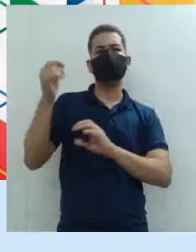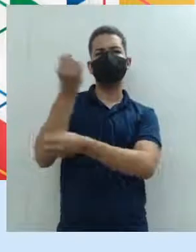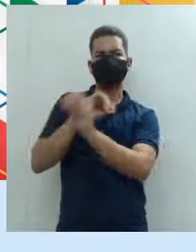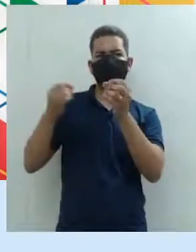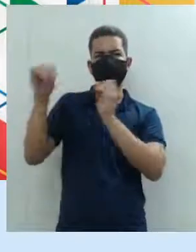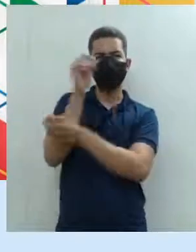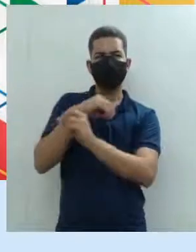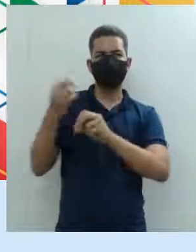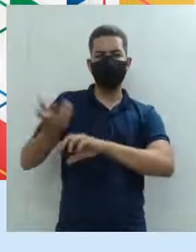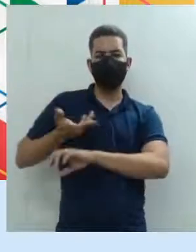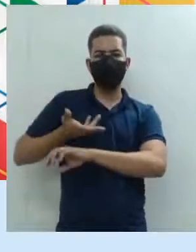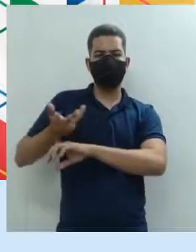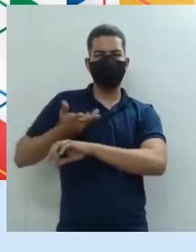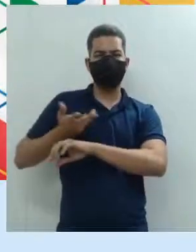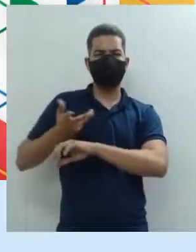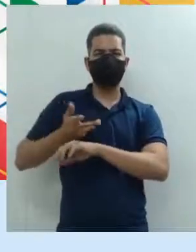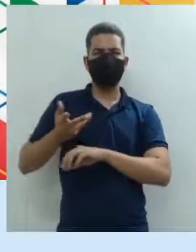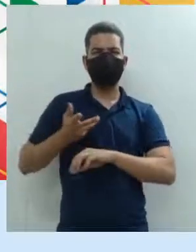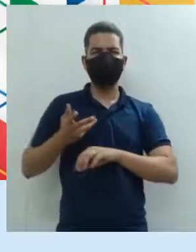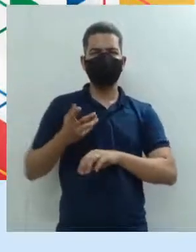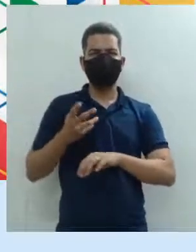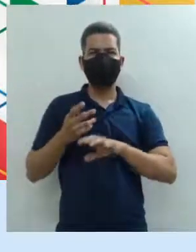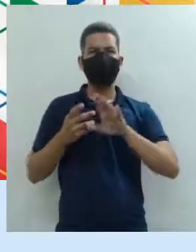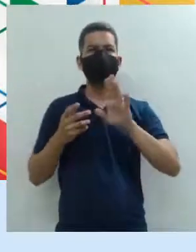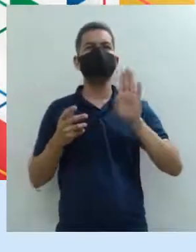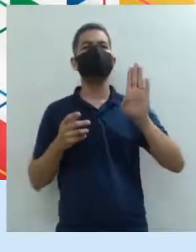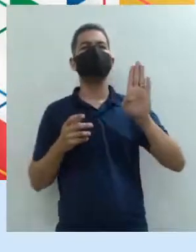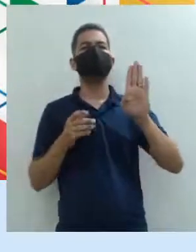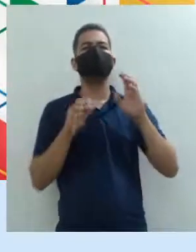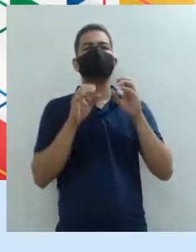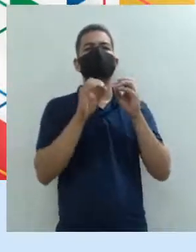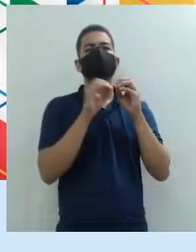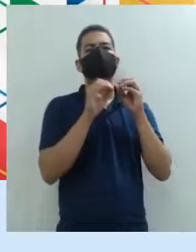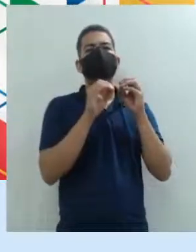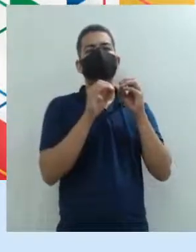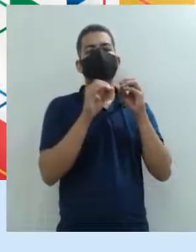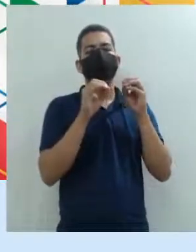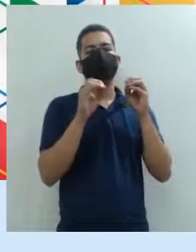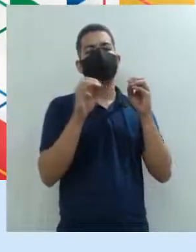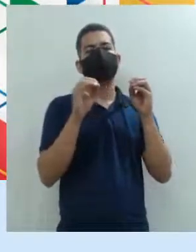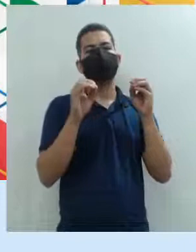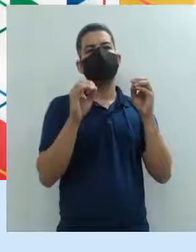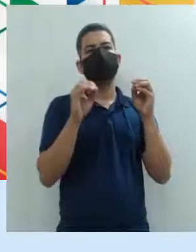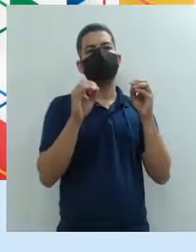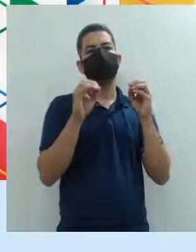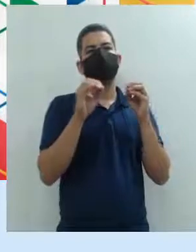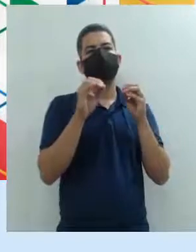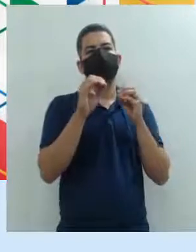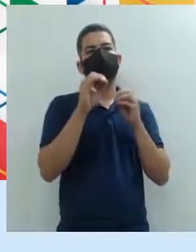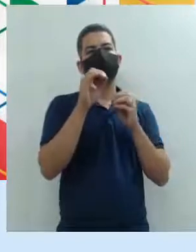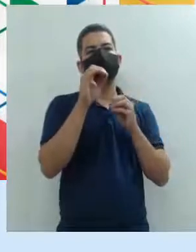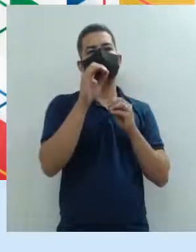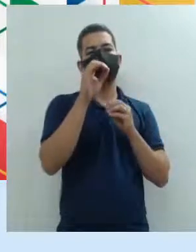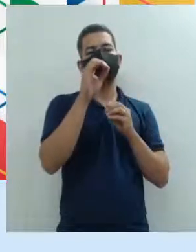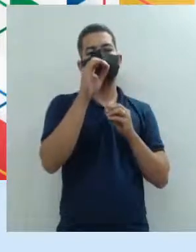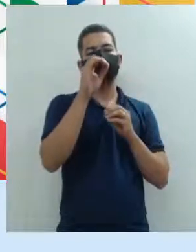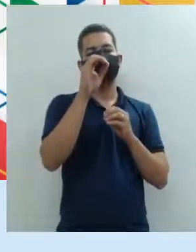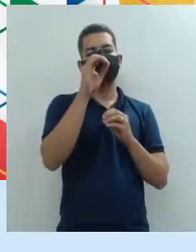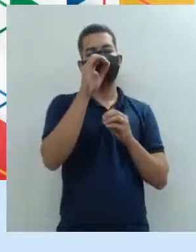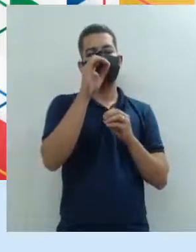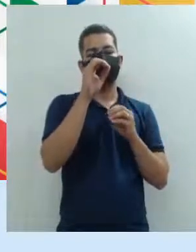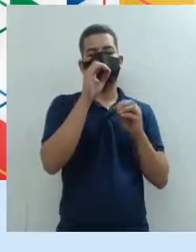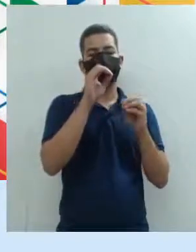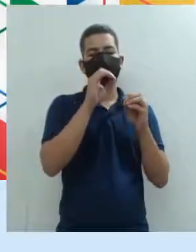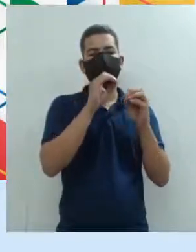certa velocidade no corpo A, e esse corpo B aí, vocês percebem que elas se movimentam de maneira mais lenta, né?